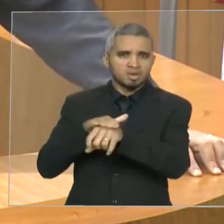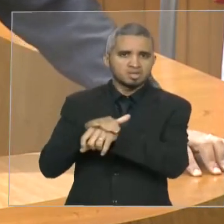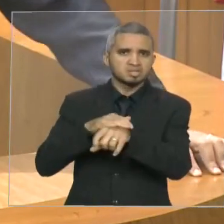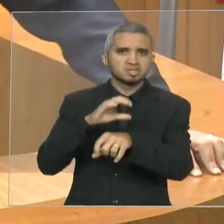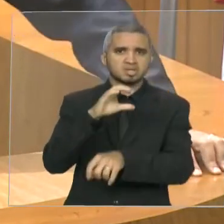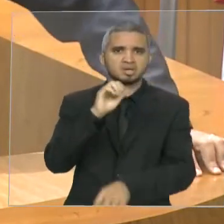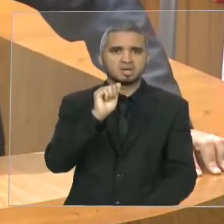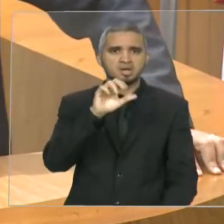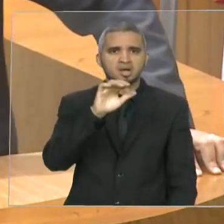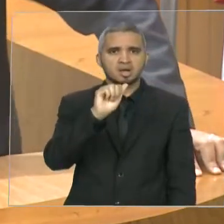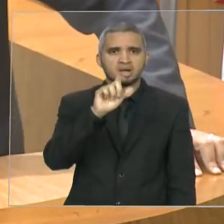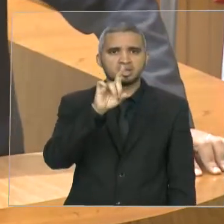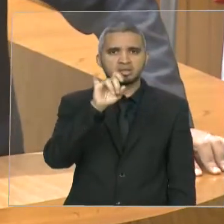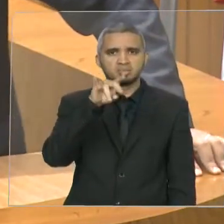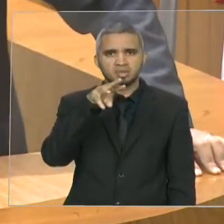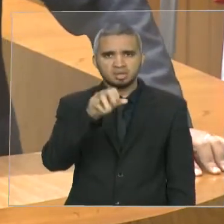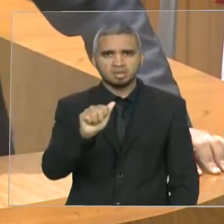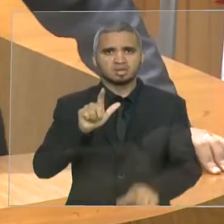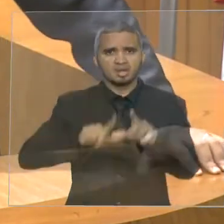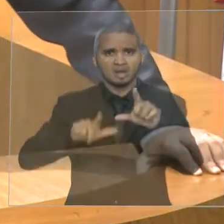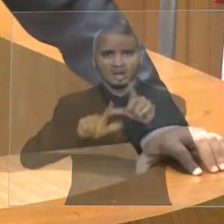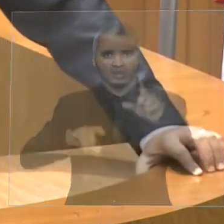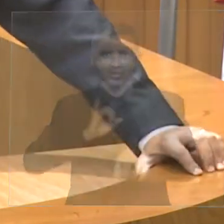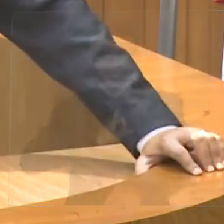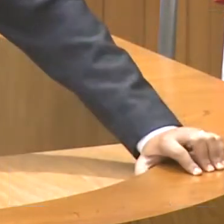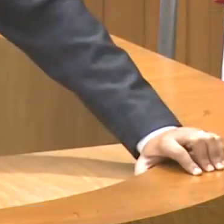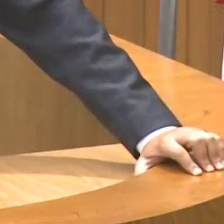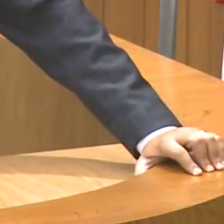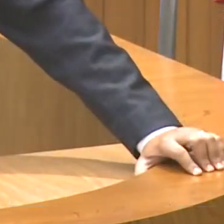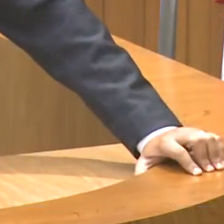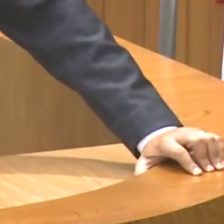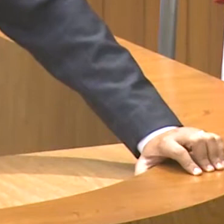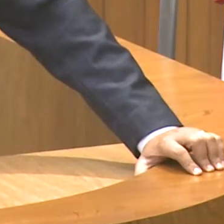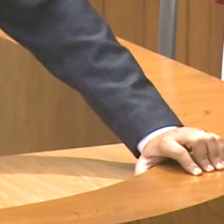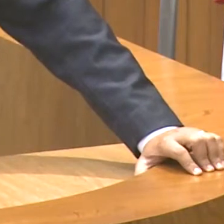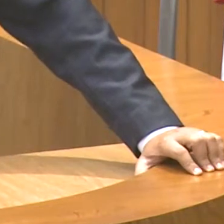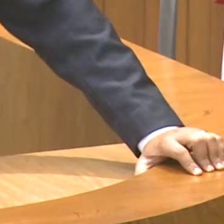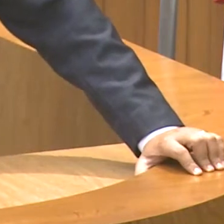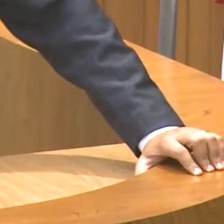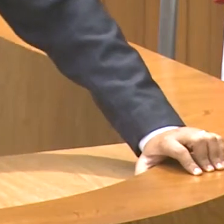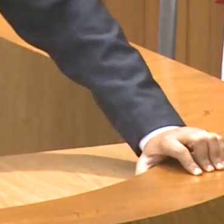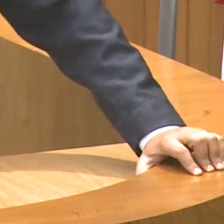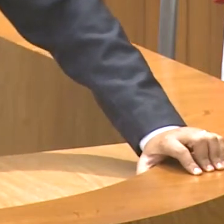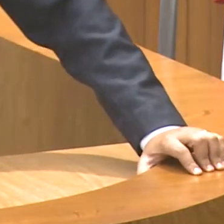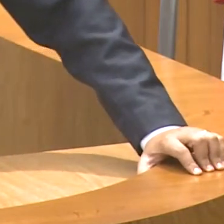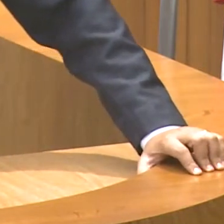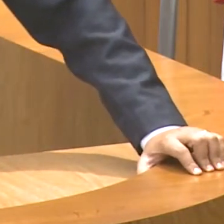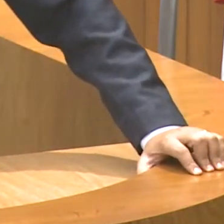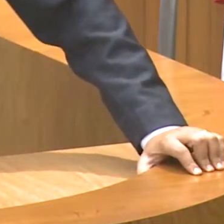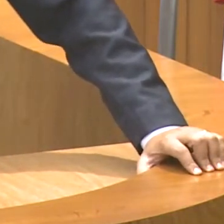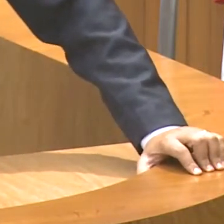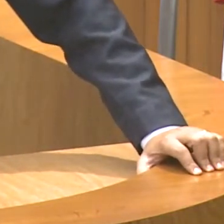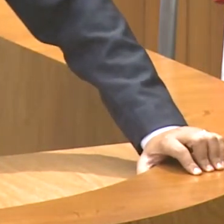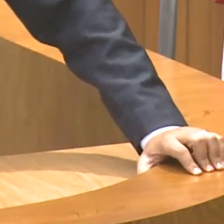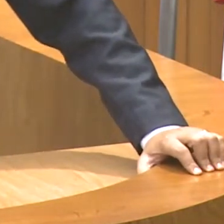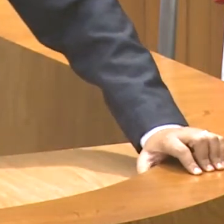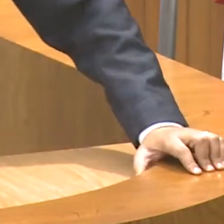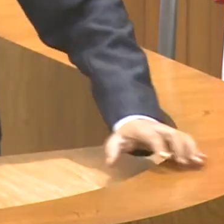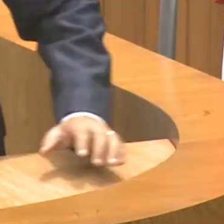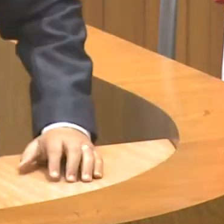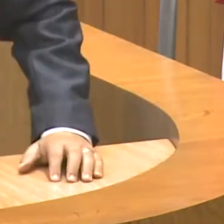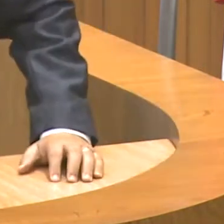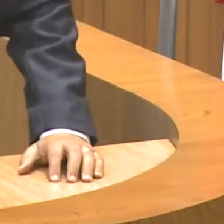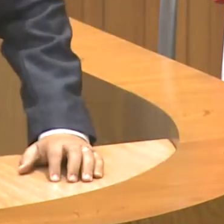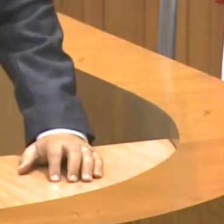de Letras e buscado parceiros para realizar esse sonho. O Museu Histórico de Imperatriz, o governador